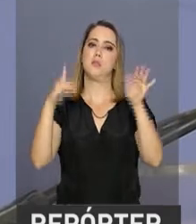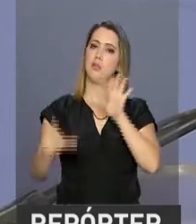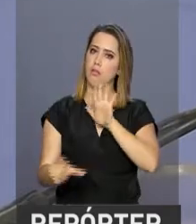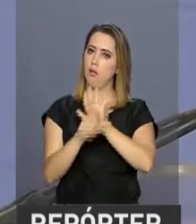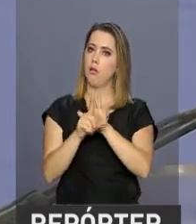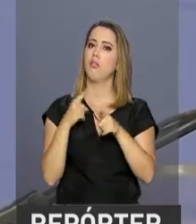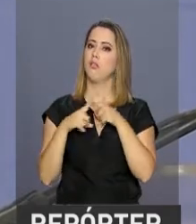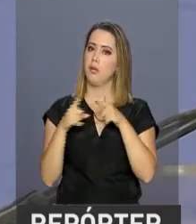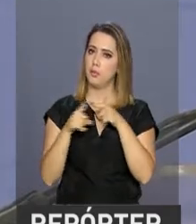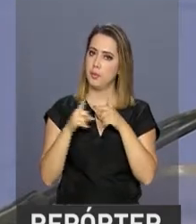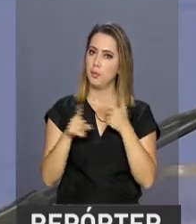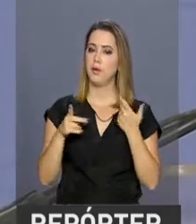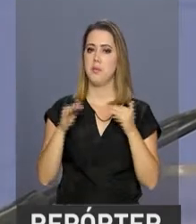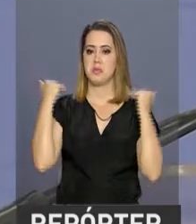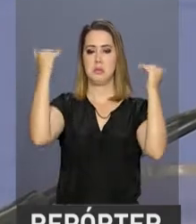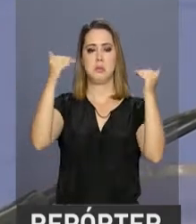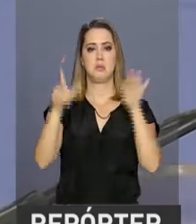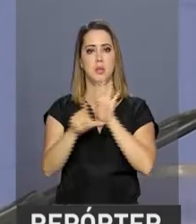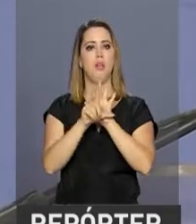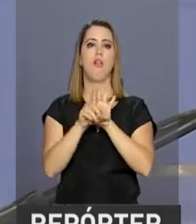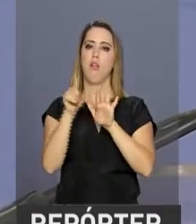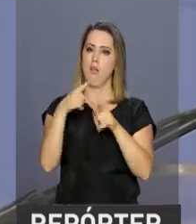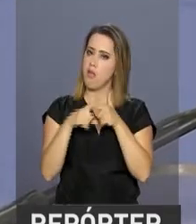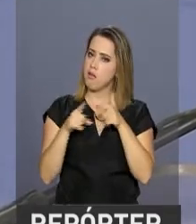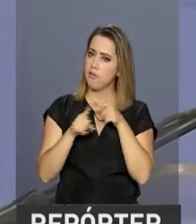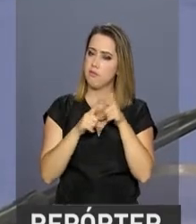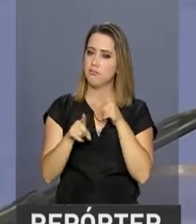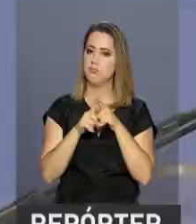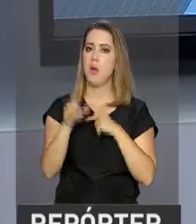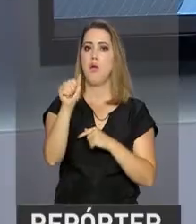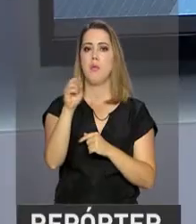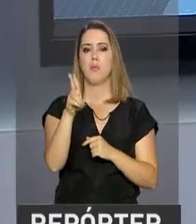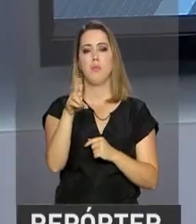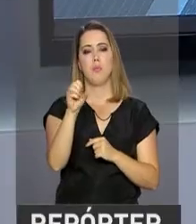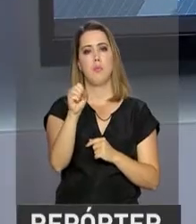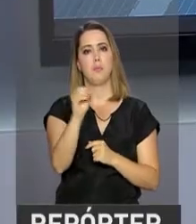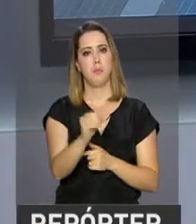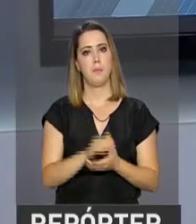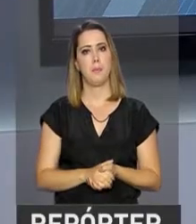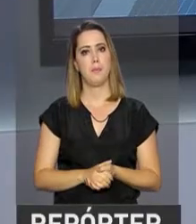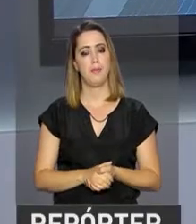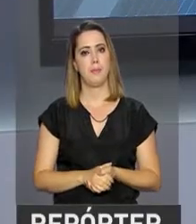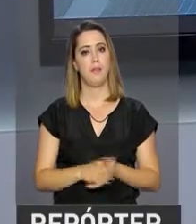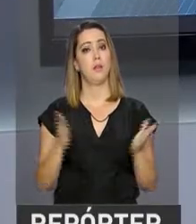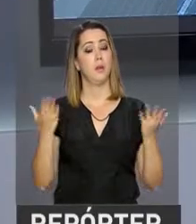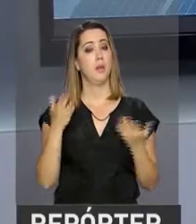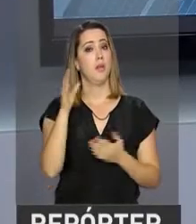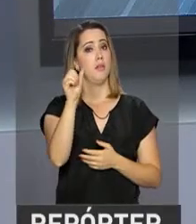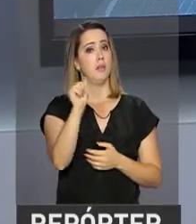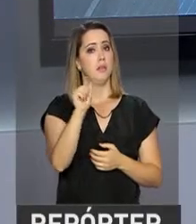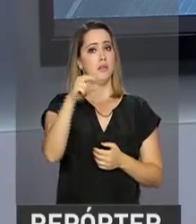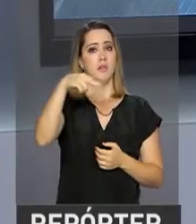violação da autoridade e é uma coisa que nós devemos evitar no brasil a agência nacional de telecomunicações